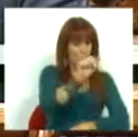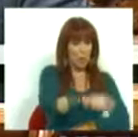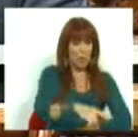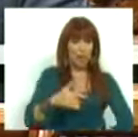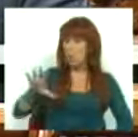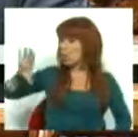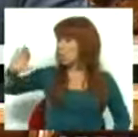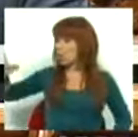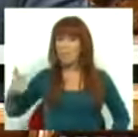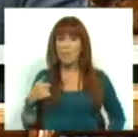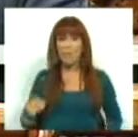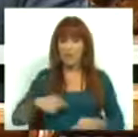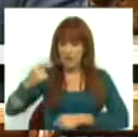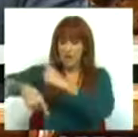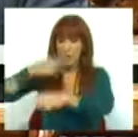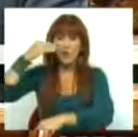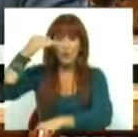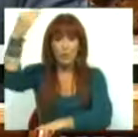O país e as gerações futuras nunca o perdoariam. Disse.